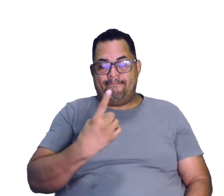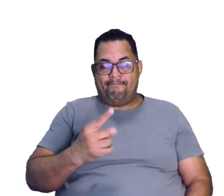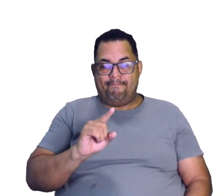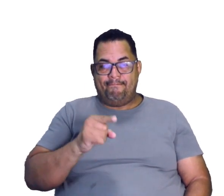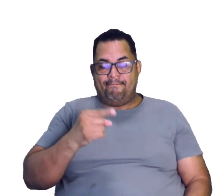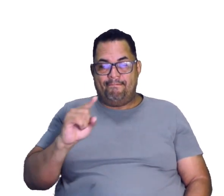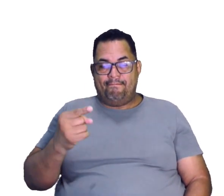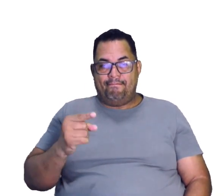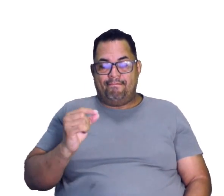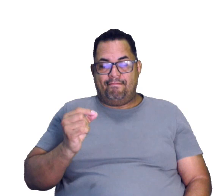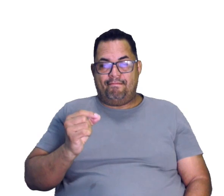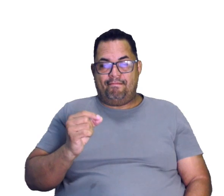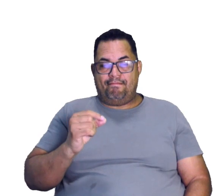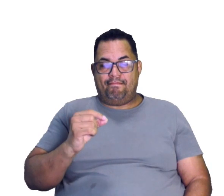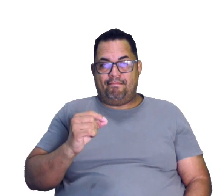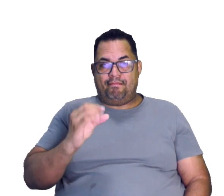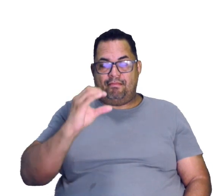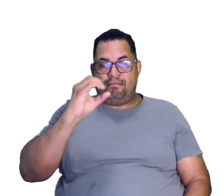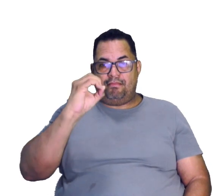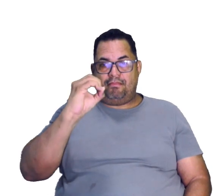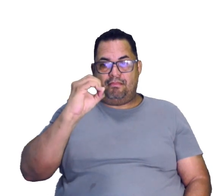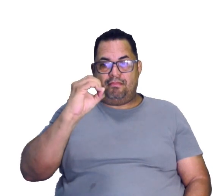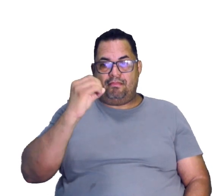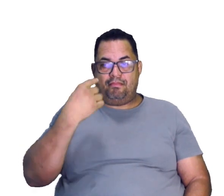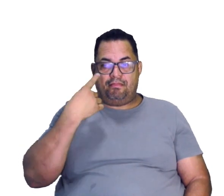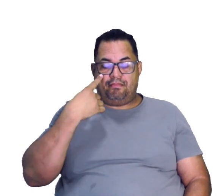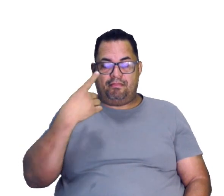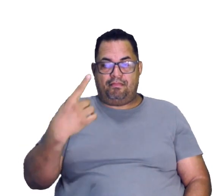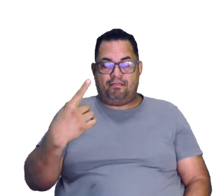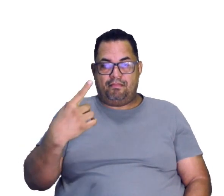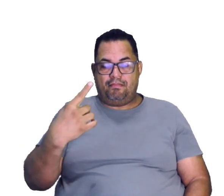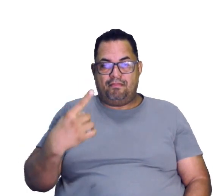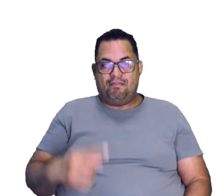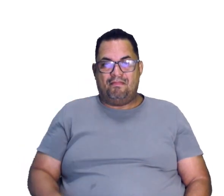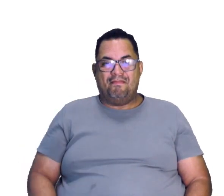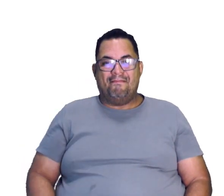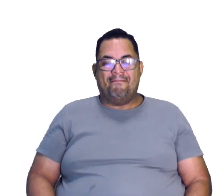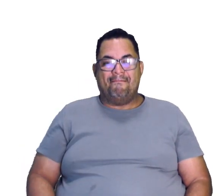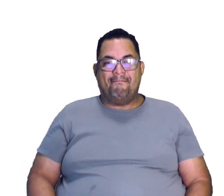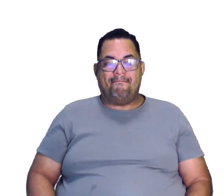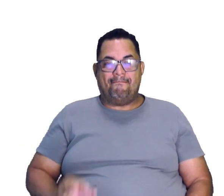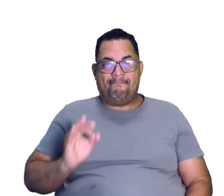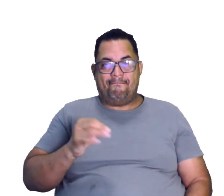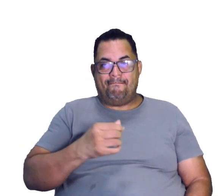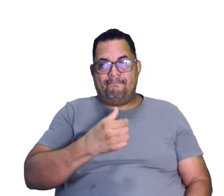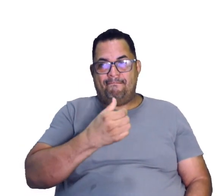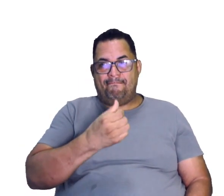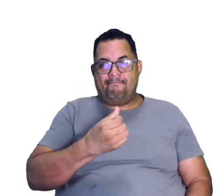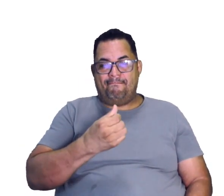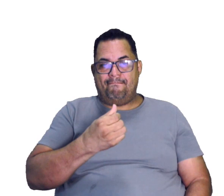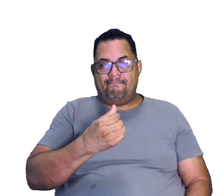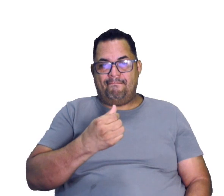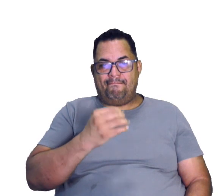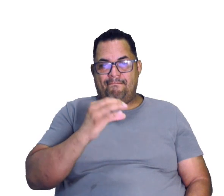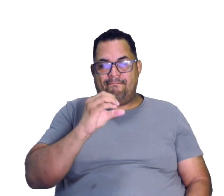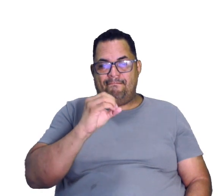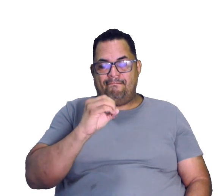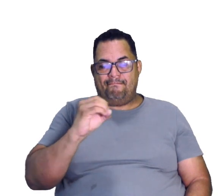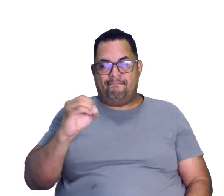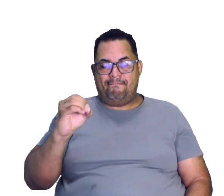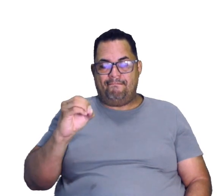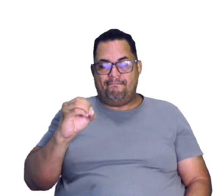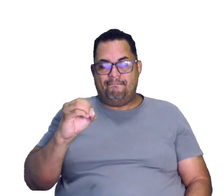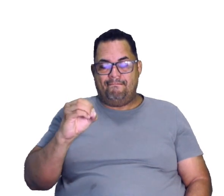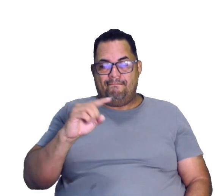dessa, para esse número, é um 0. Observe que são exatamente os 6 zeros que a gente tem aqui